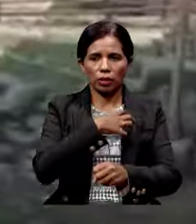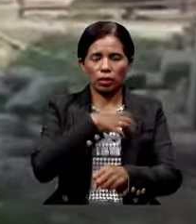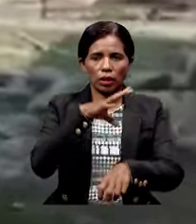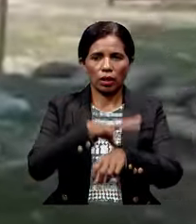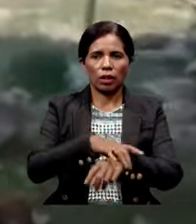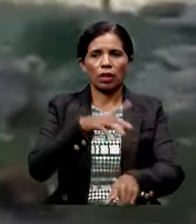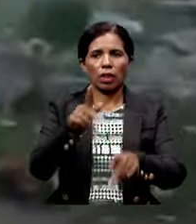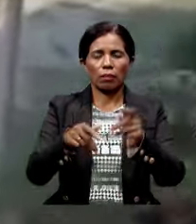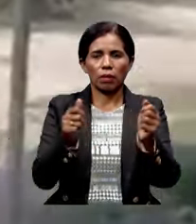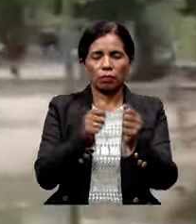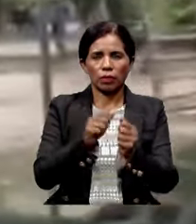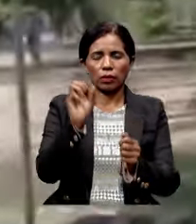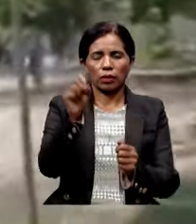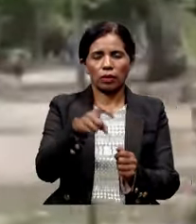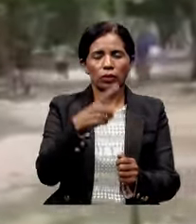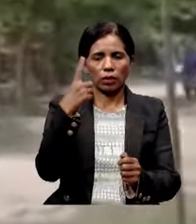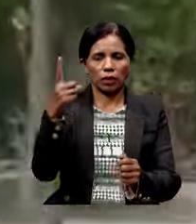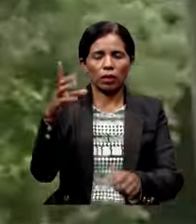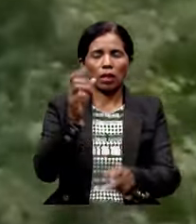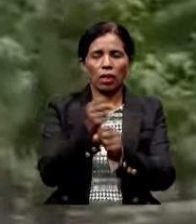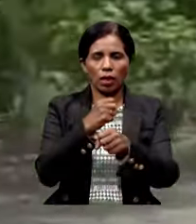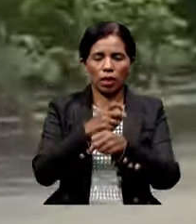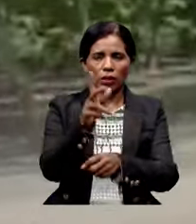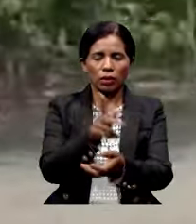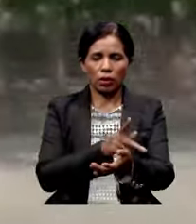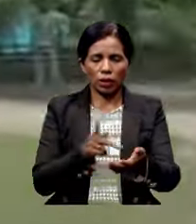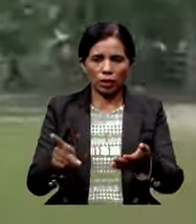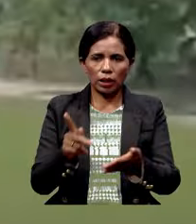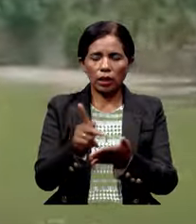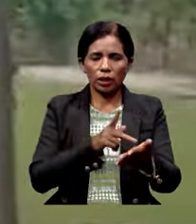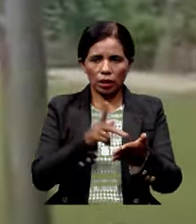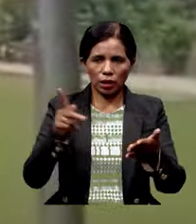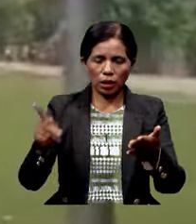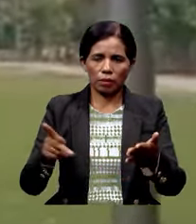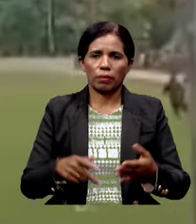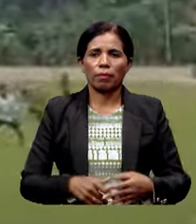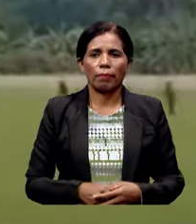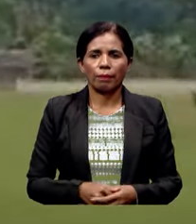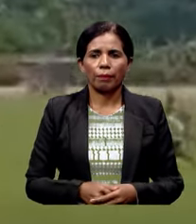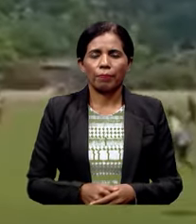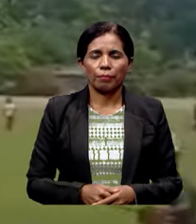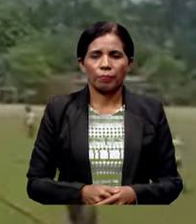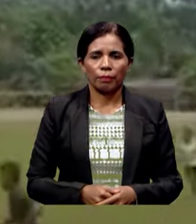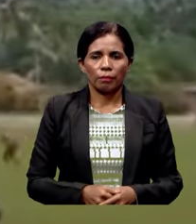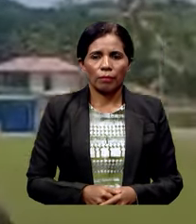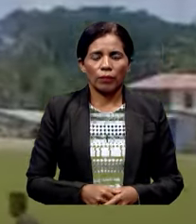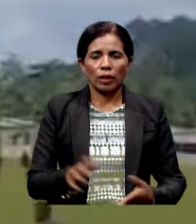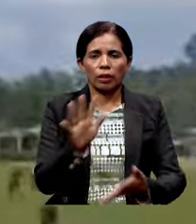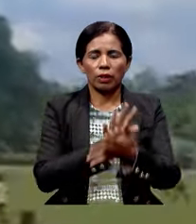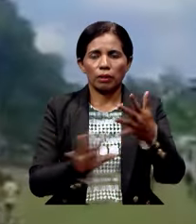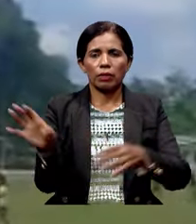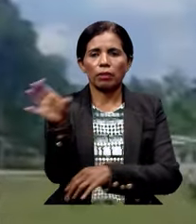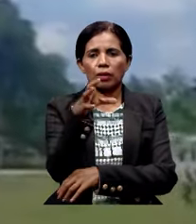suspeito sanolo resenida, tamba comete crime integridade física no dano. Durante celebração